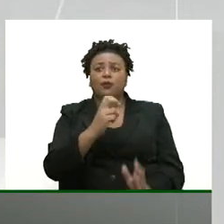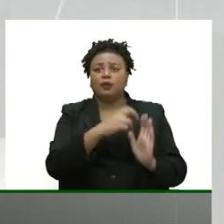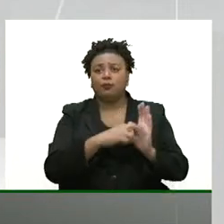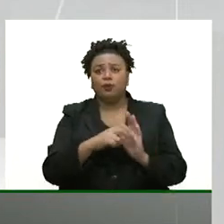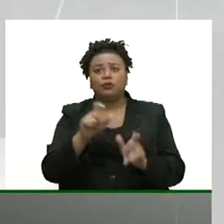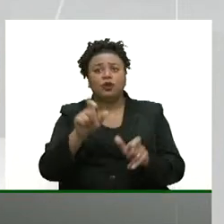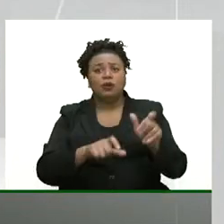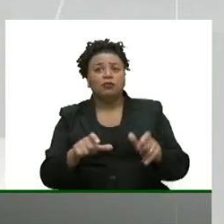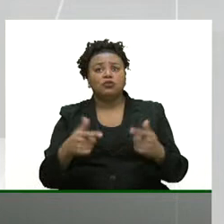têm.